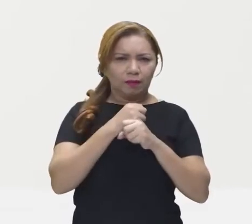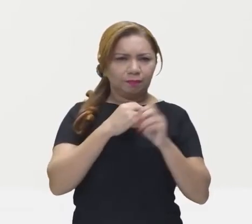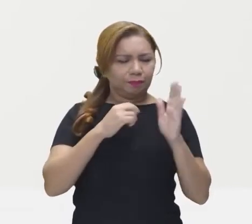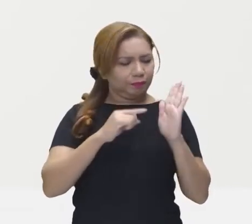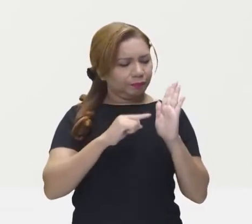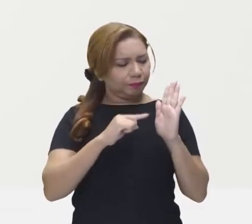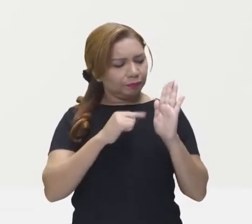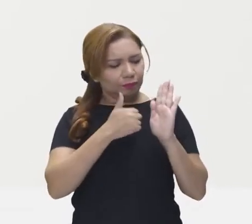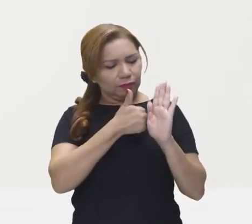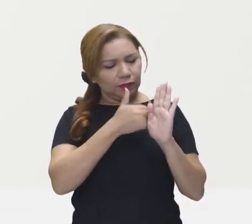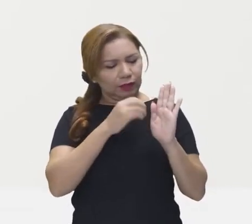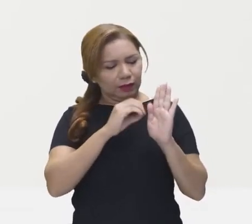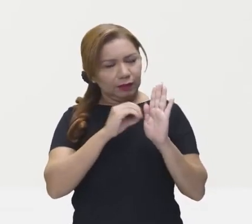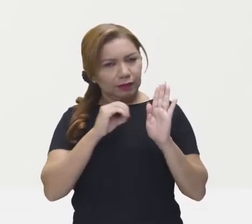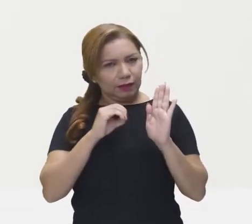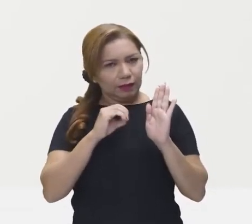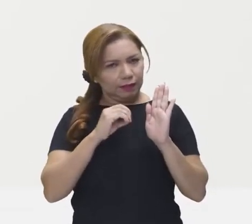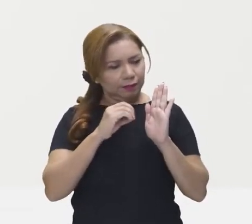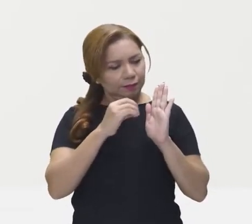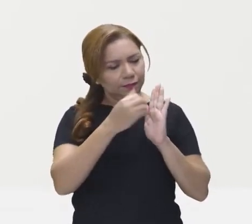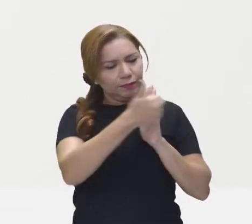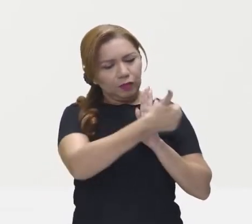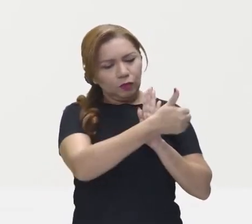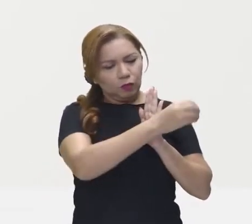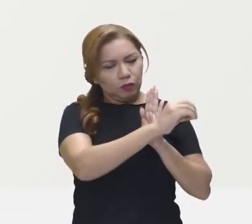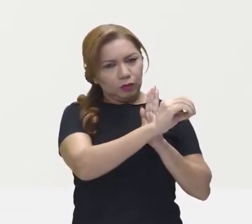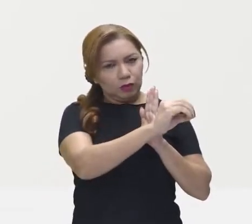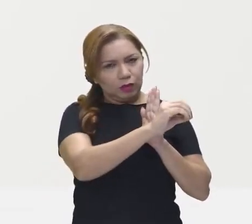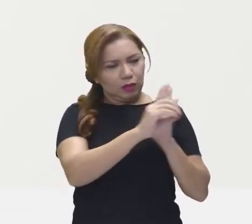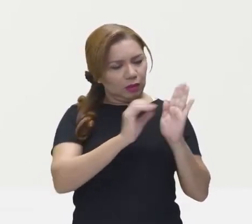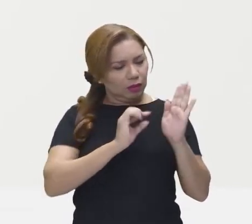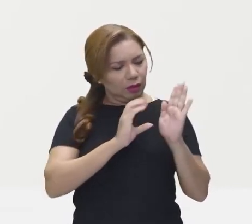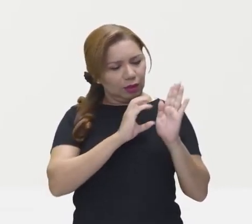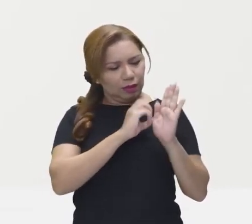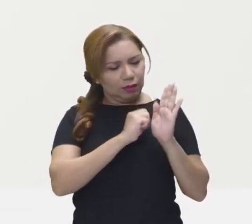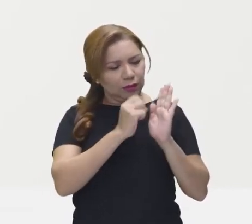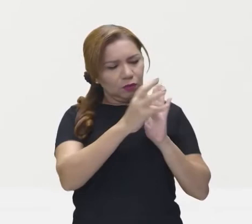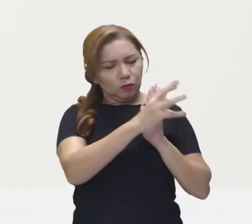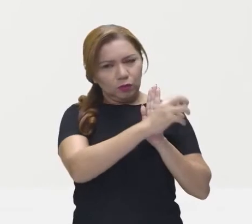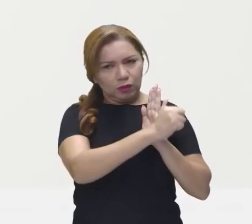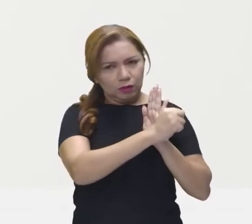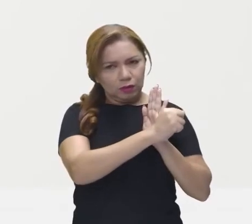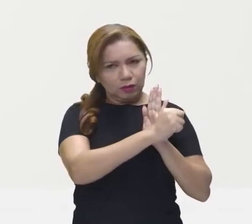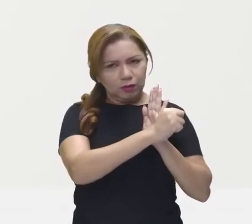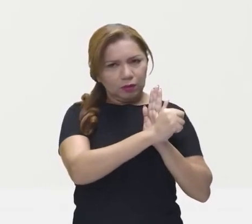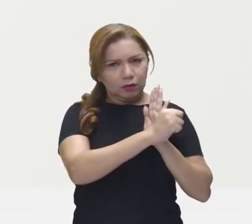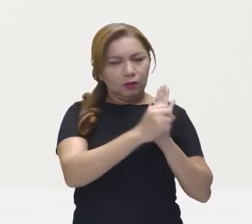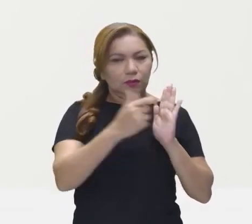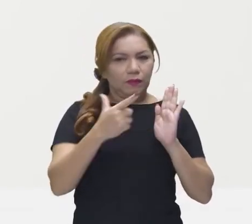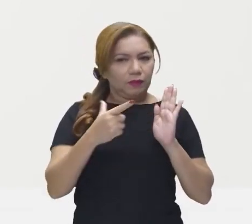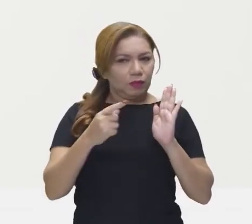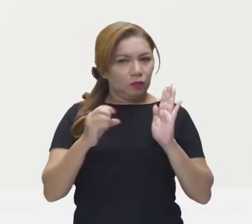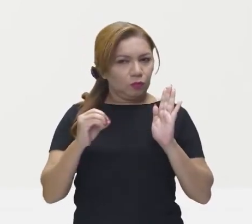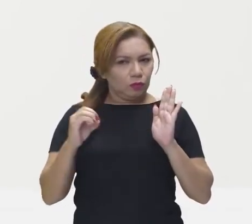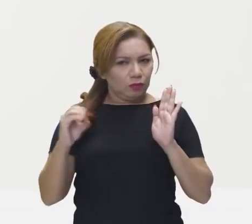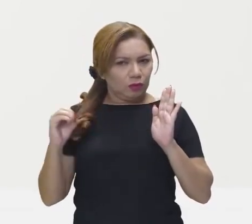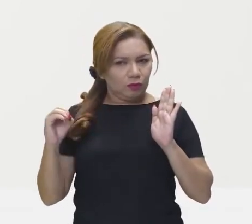com esse... Opa, eu tenho 100, perdão, com esse 100, vai gerar